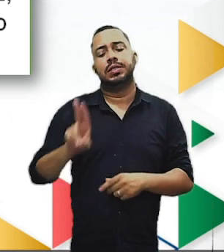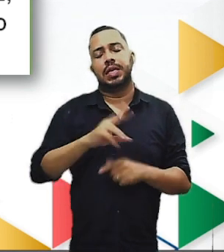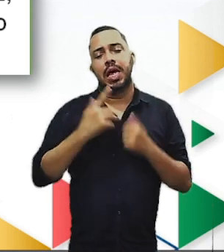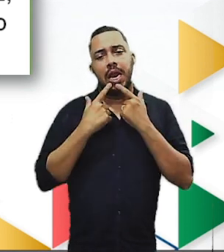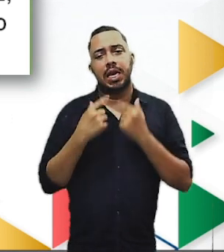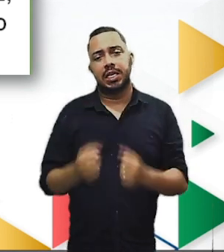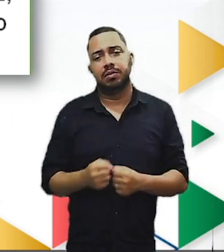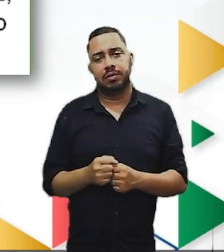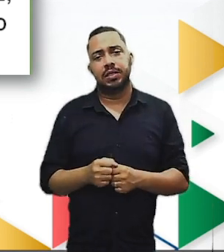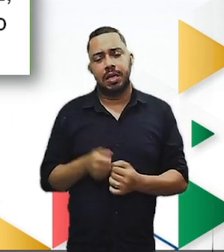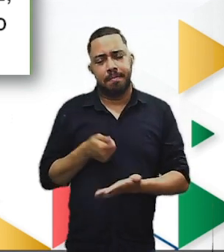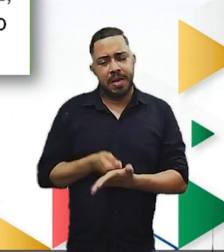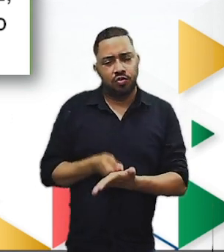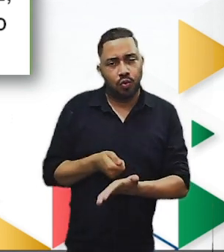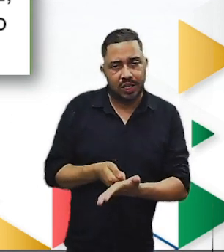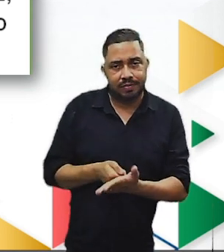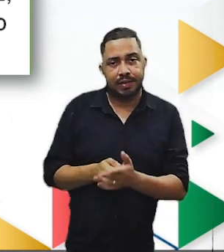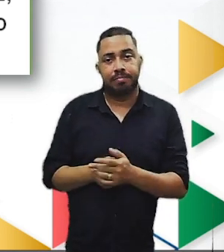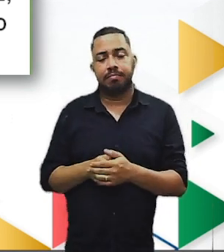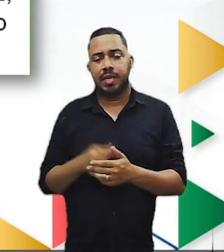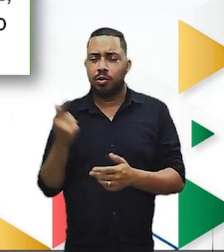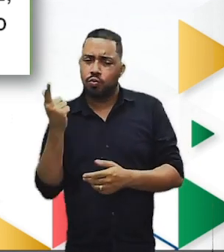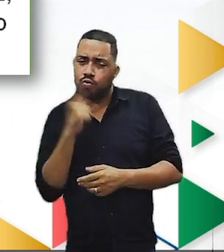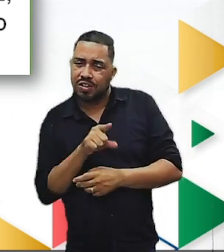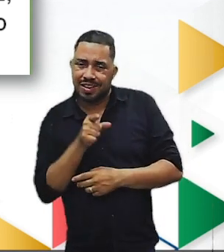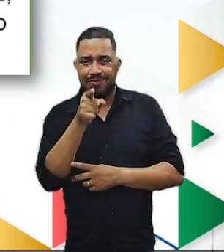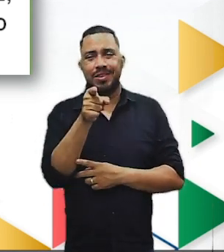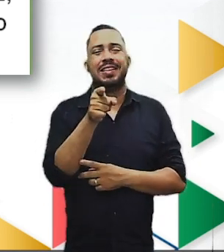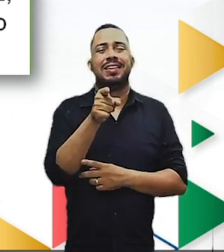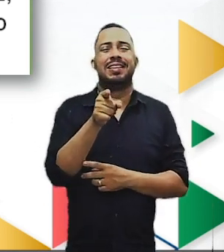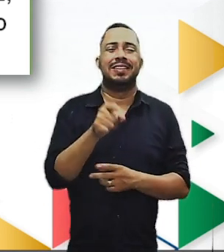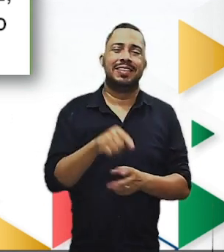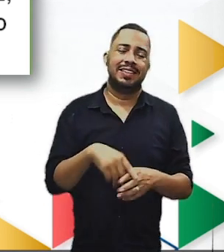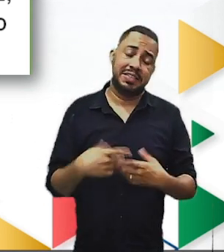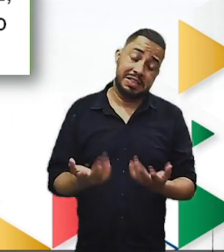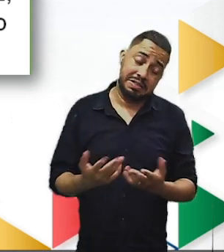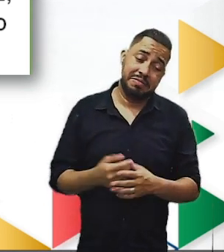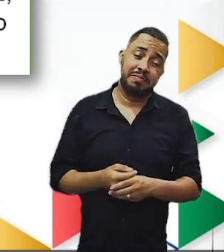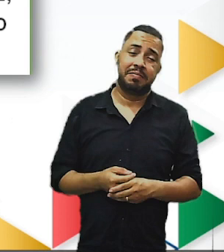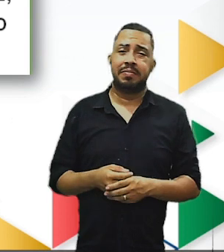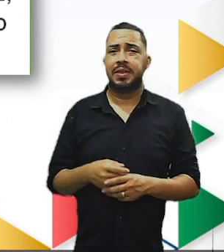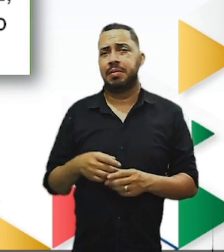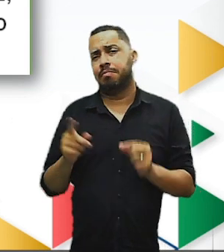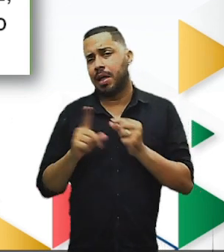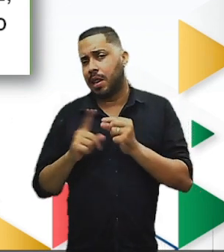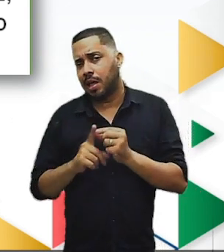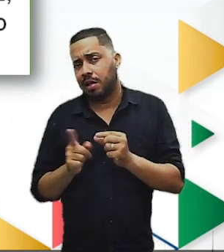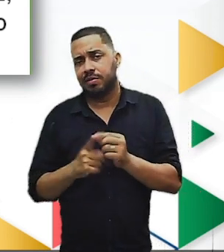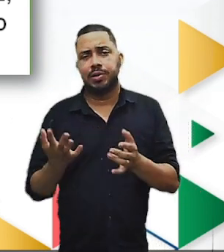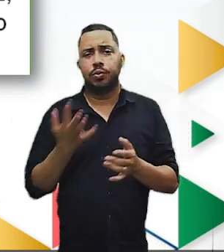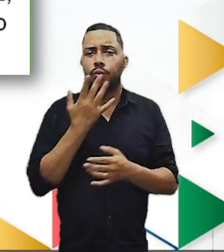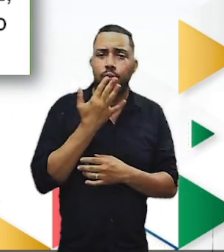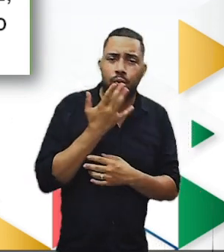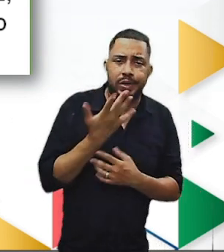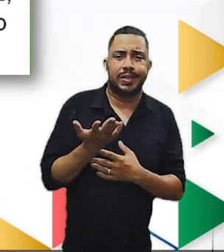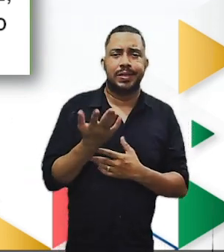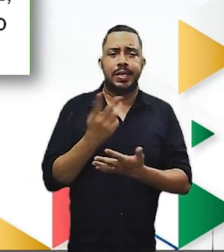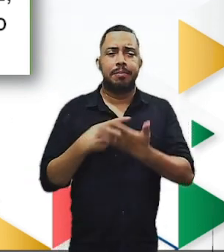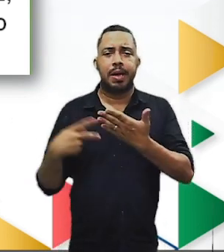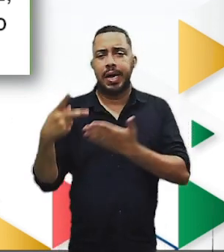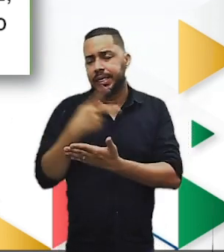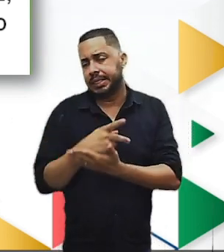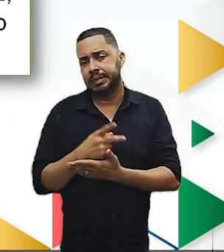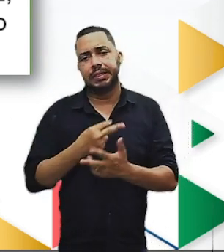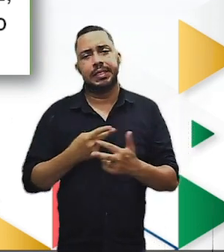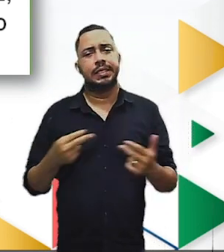linguagem persuasiva para conquistar você, seja através de palavras, cores, imagens,